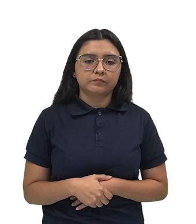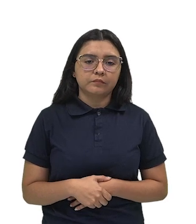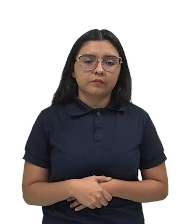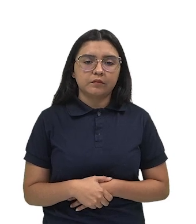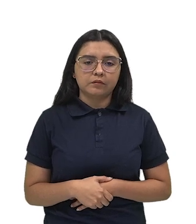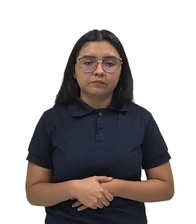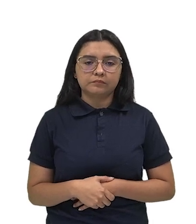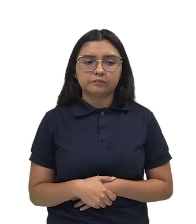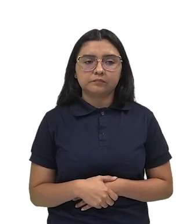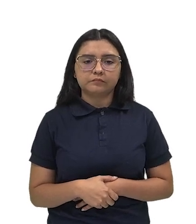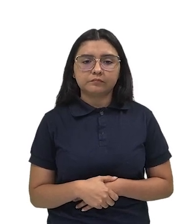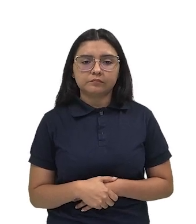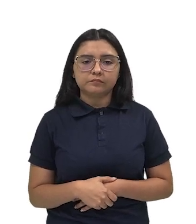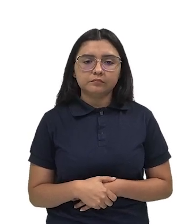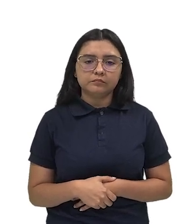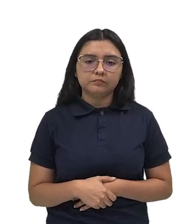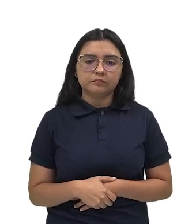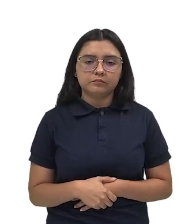tendência,